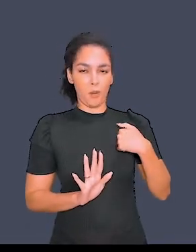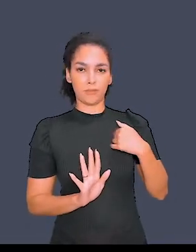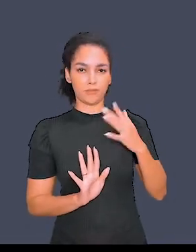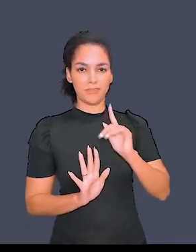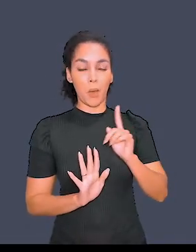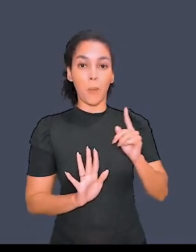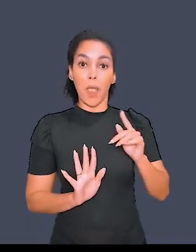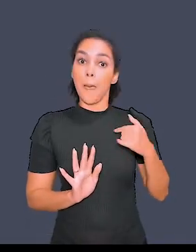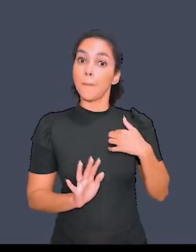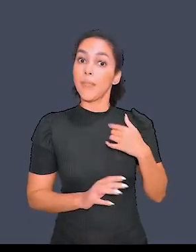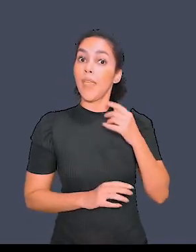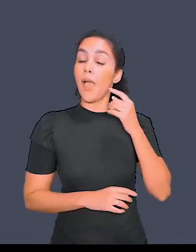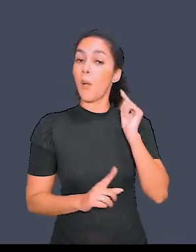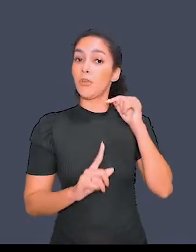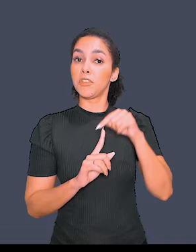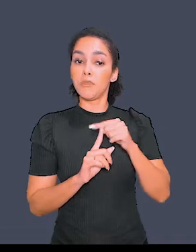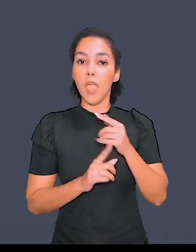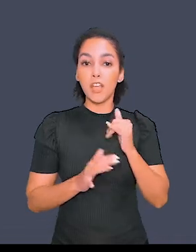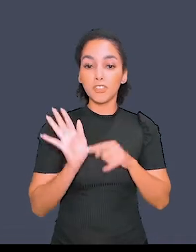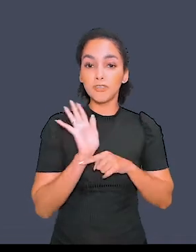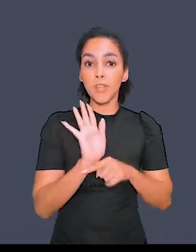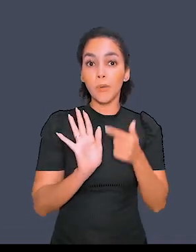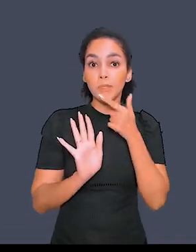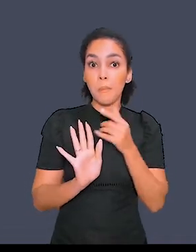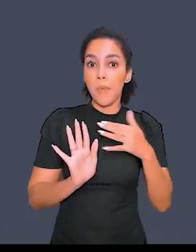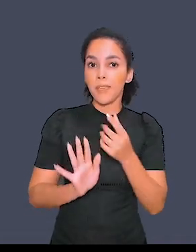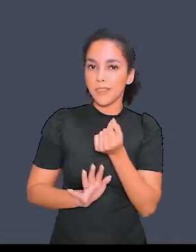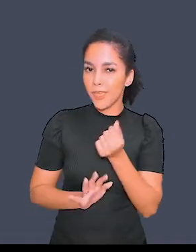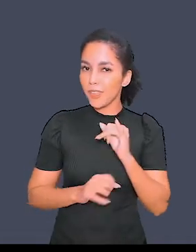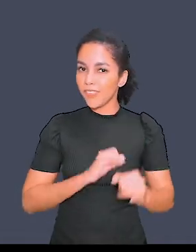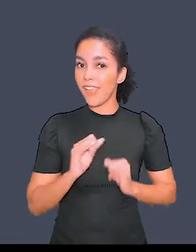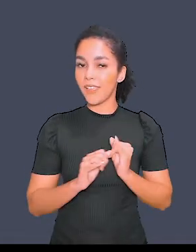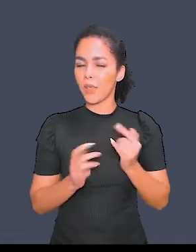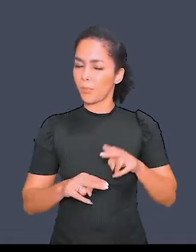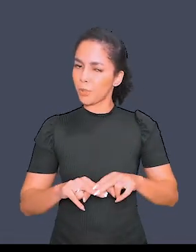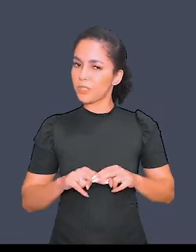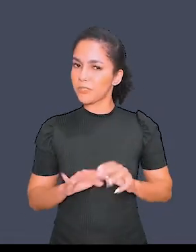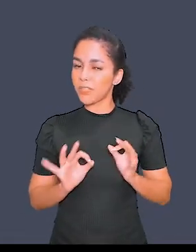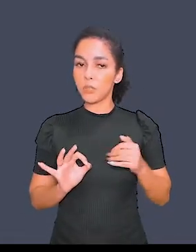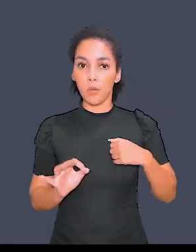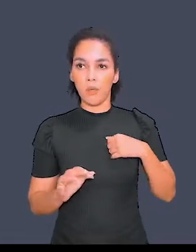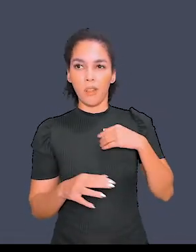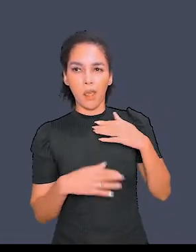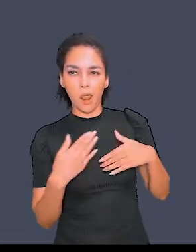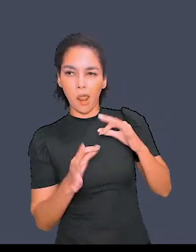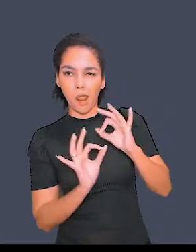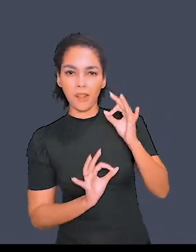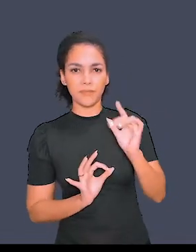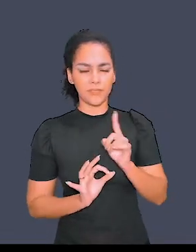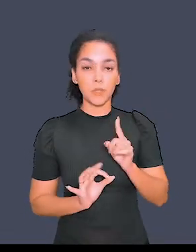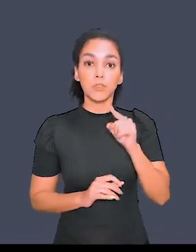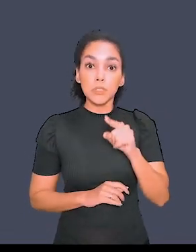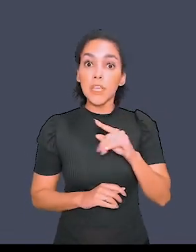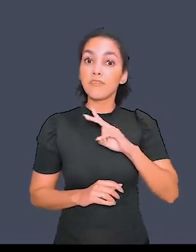te ajudar a ganhar mais dinheiro na internet e é justamente por isso que eu estou aqui e eu não vou te enrolar. Então você vai considerar se inscrever aqui no